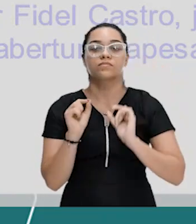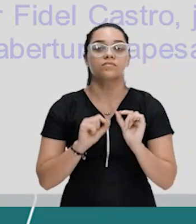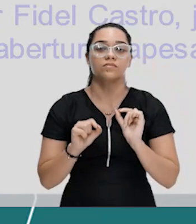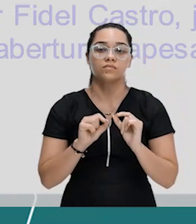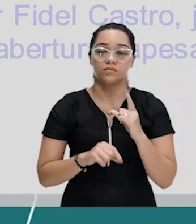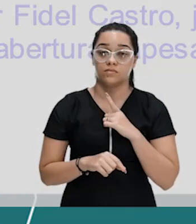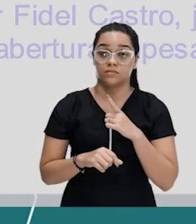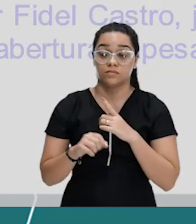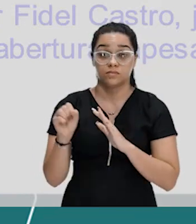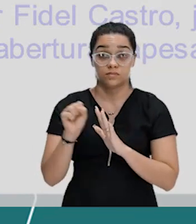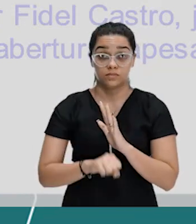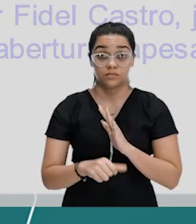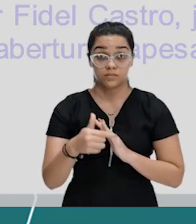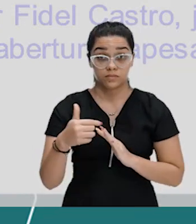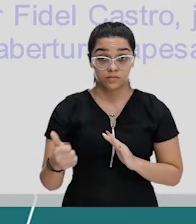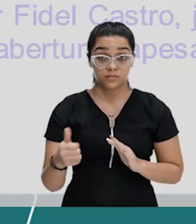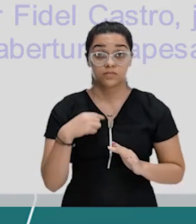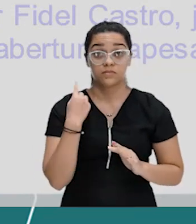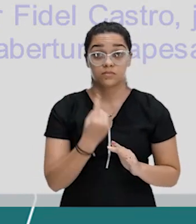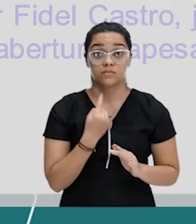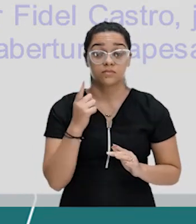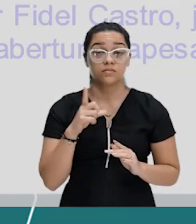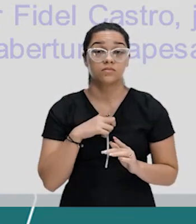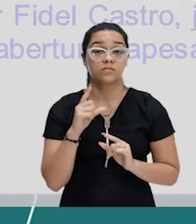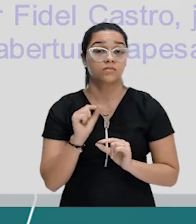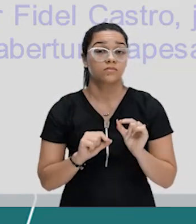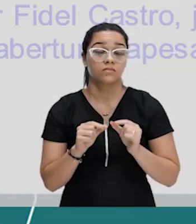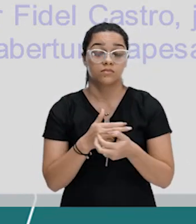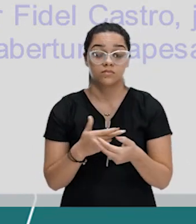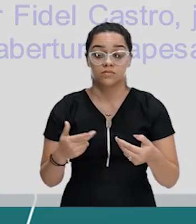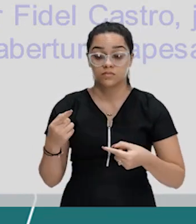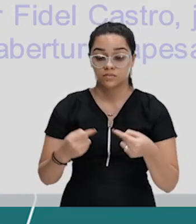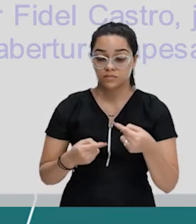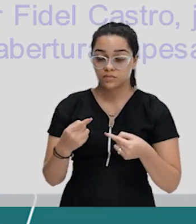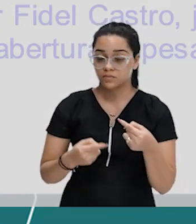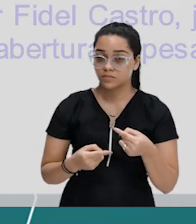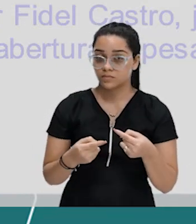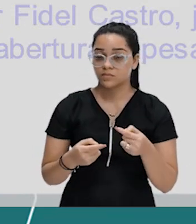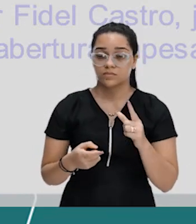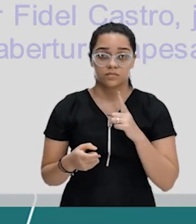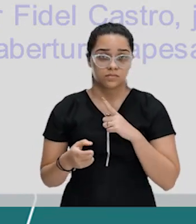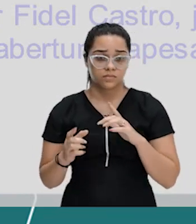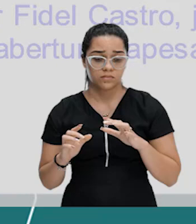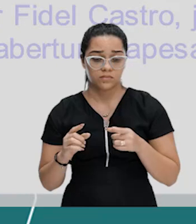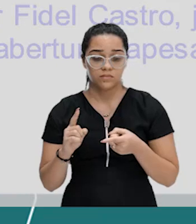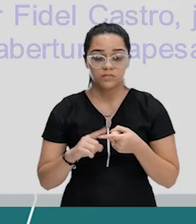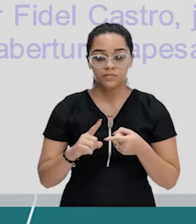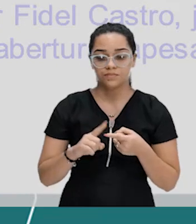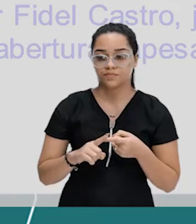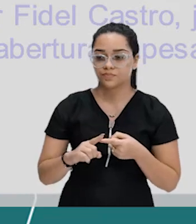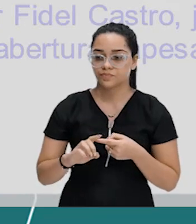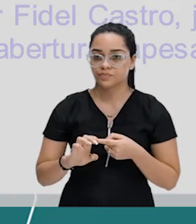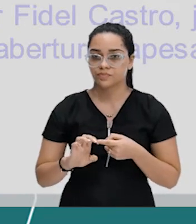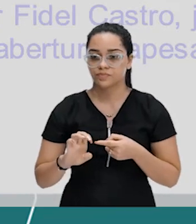e no início do século XXI, nós temos partidos políticos classificados como de esquerda,